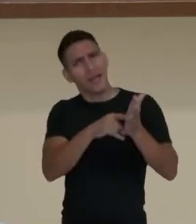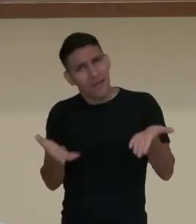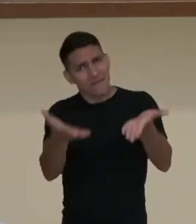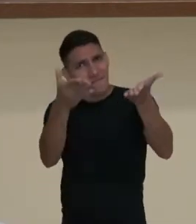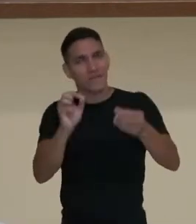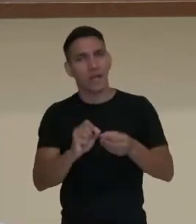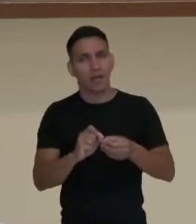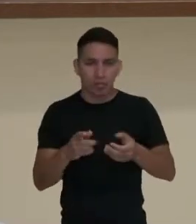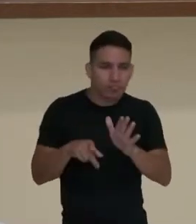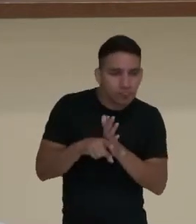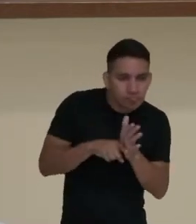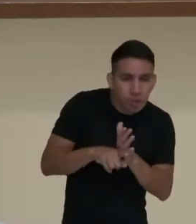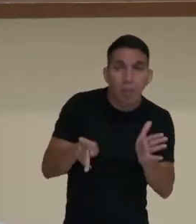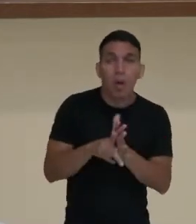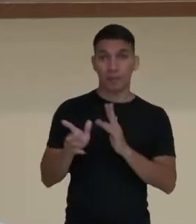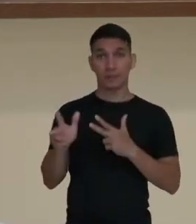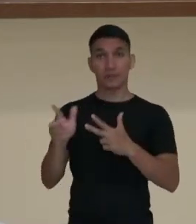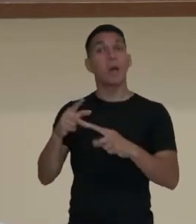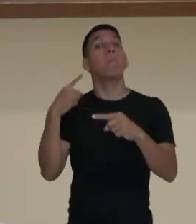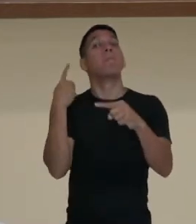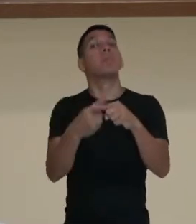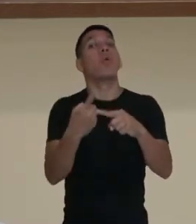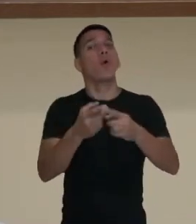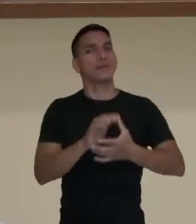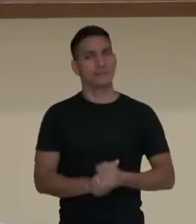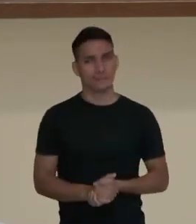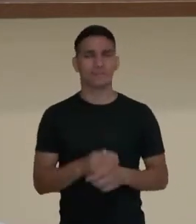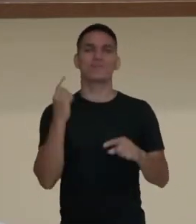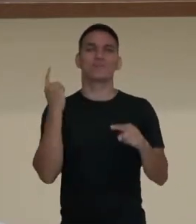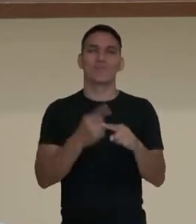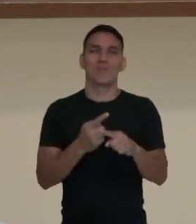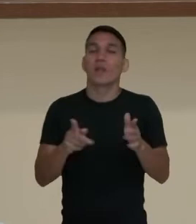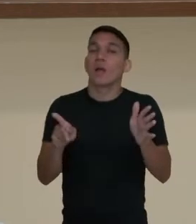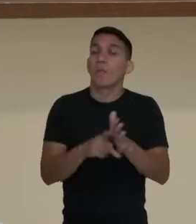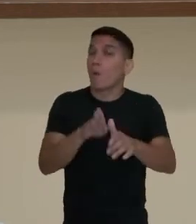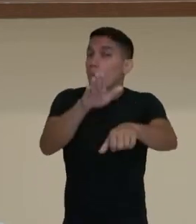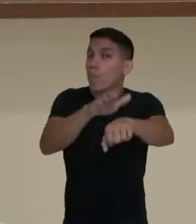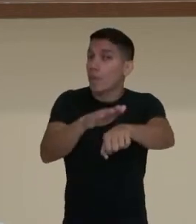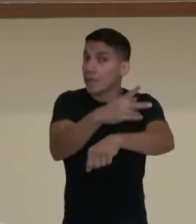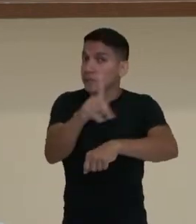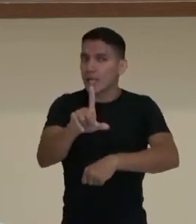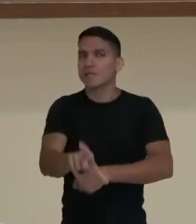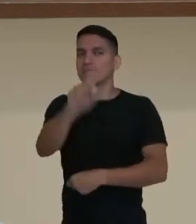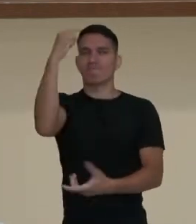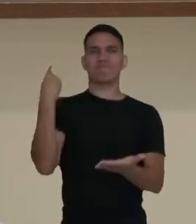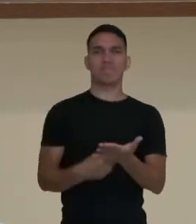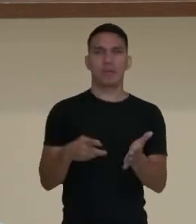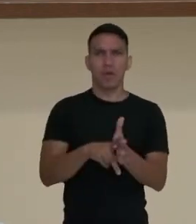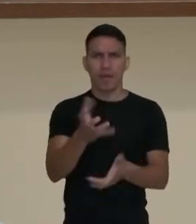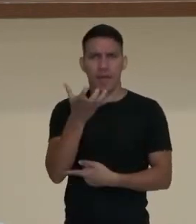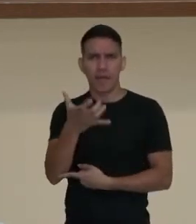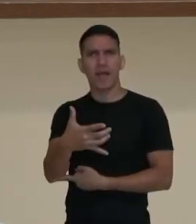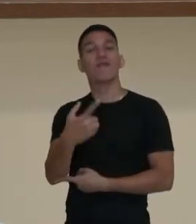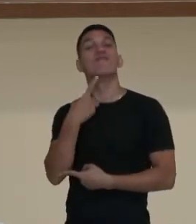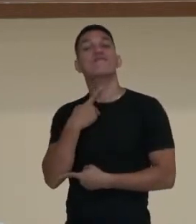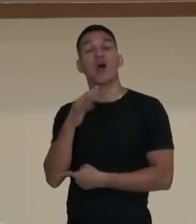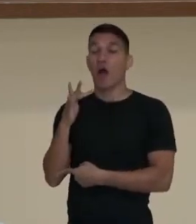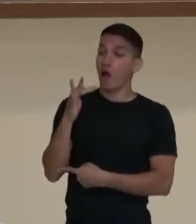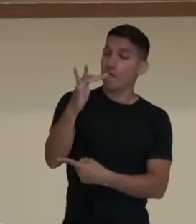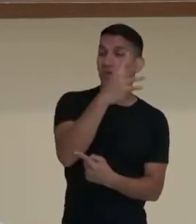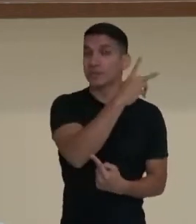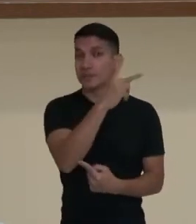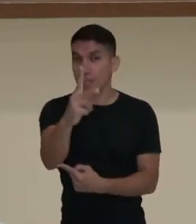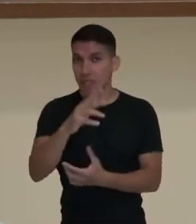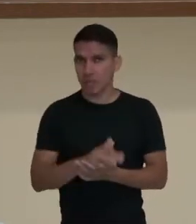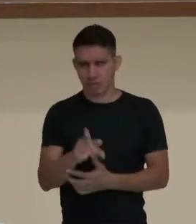busca entrevistas. Por quê? Porque para quando você decidir ir atrás das tuas coisas, do teu